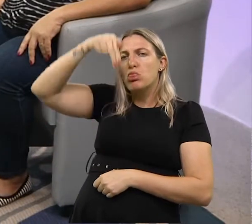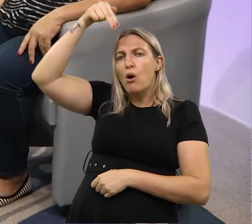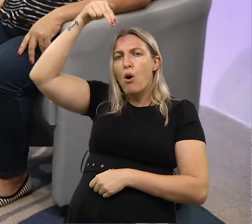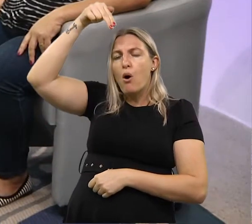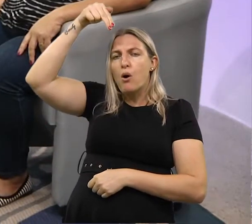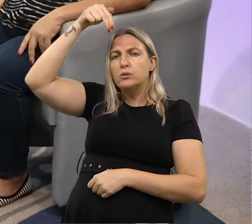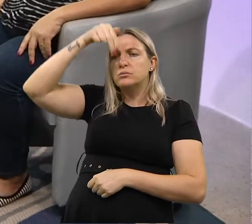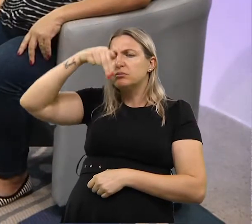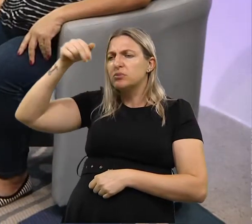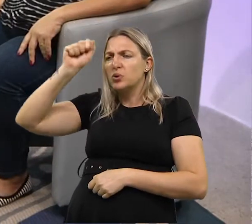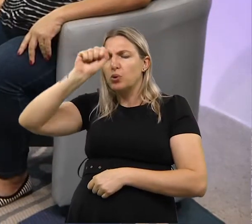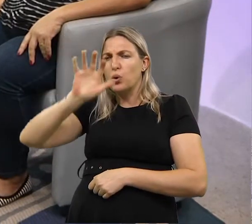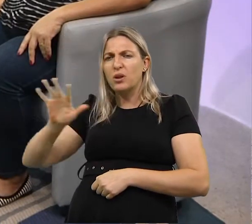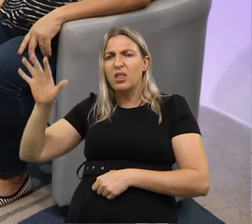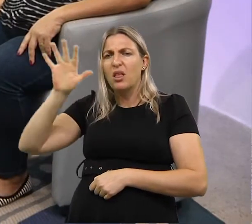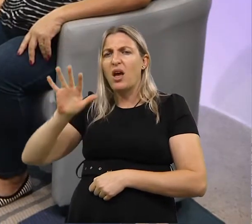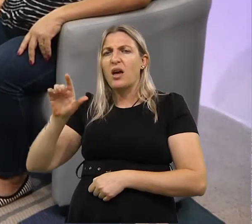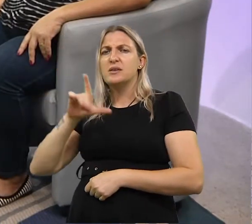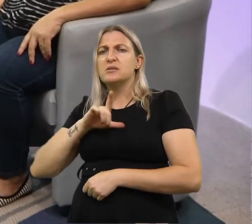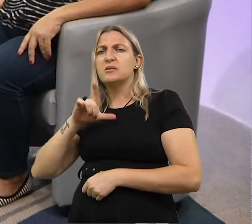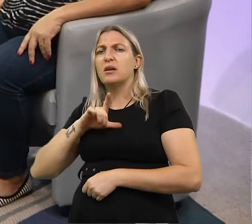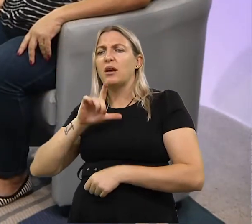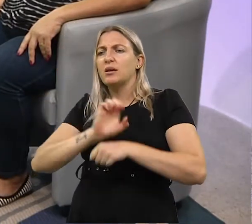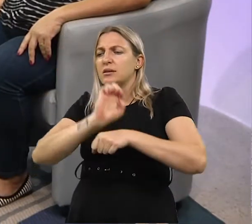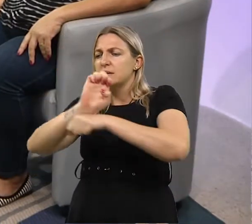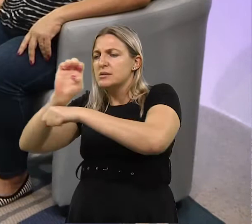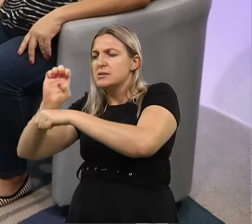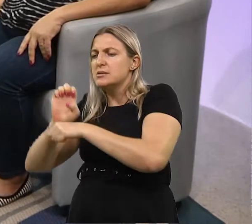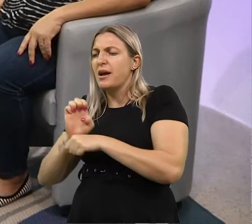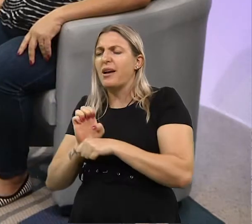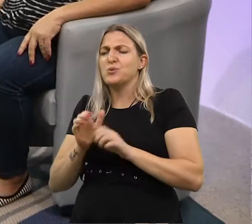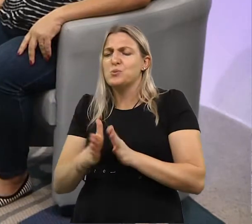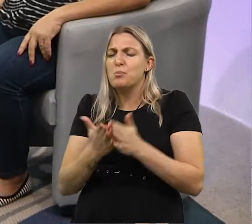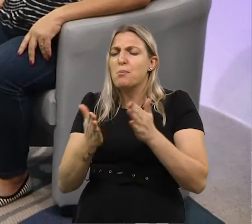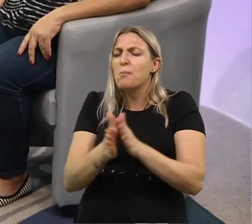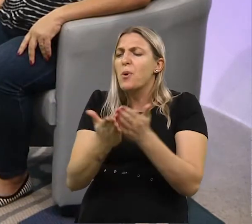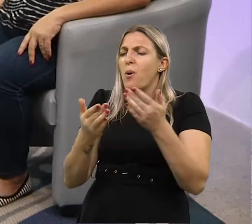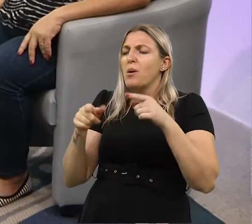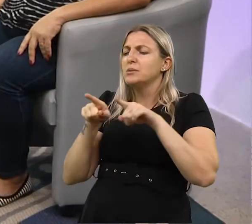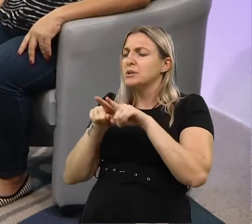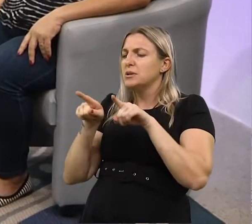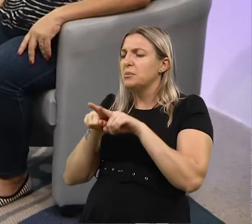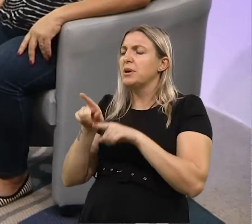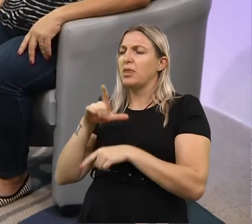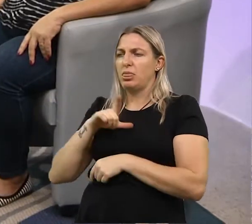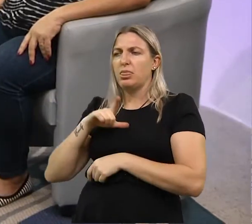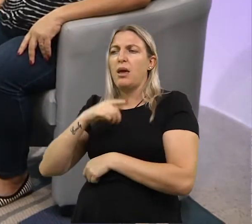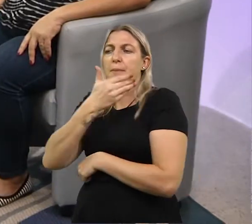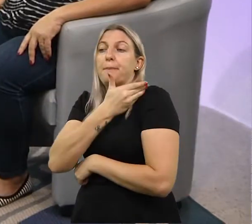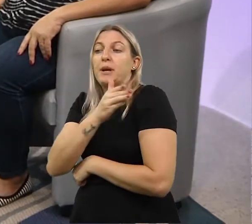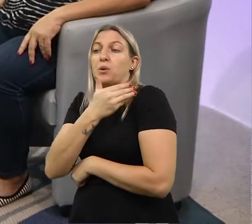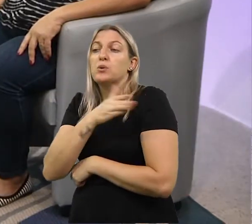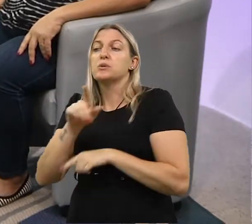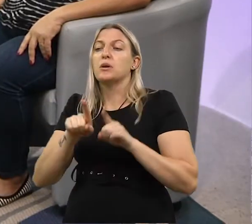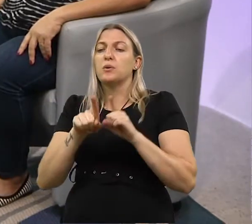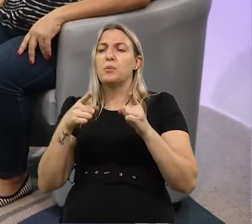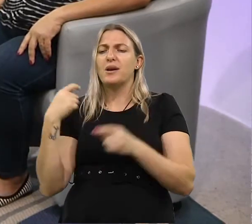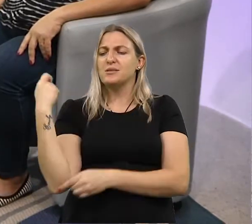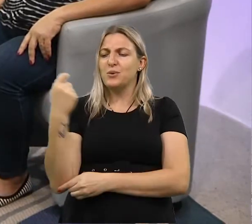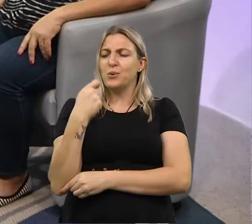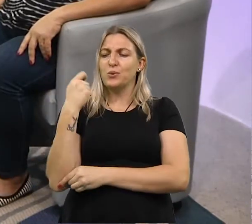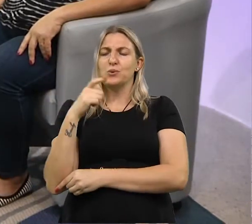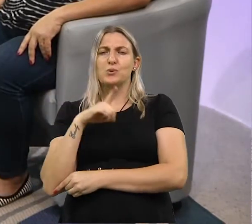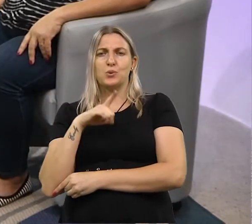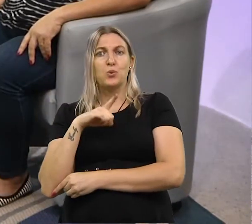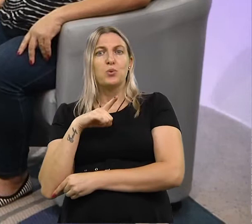O Sul e o Norte, o Nordeste ainda, aqueles estados mais pobres, enfim, que também tem isso. Mas o Rio Grande do Sul